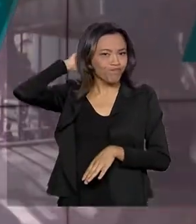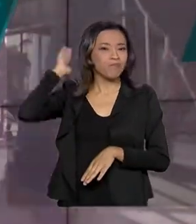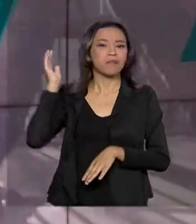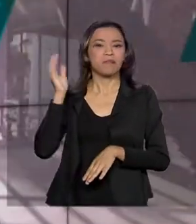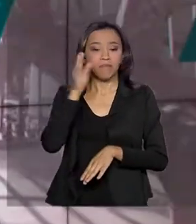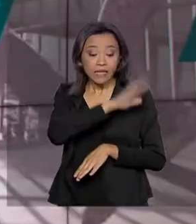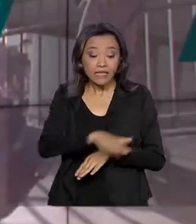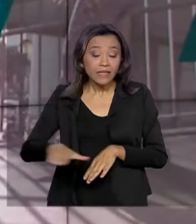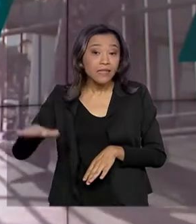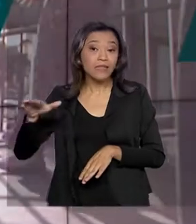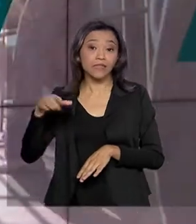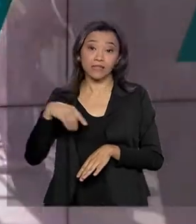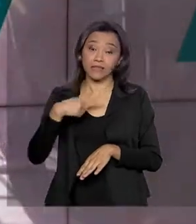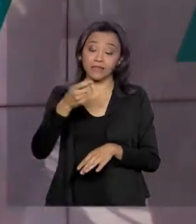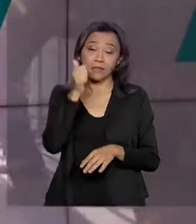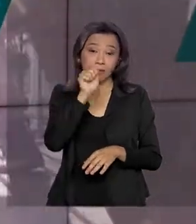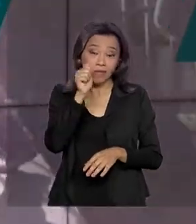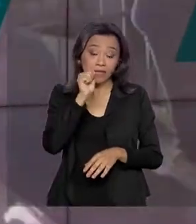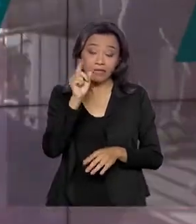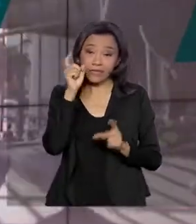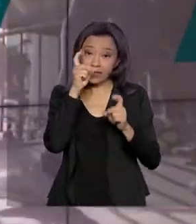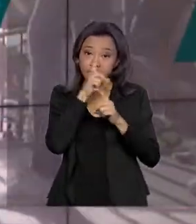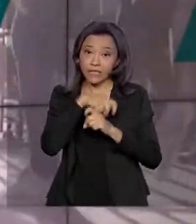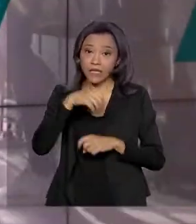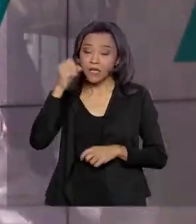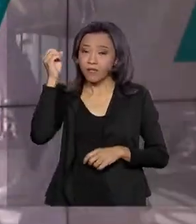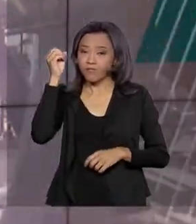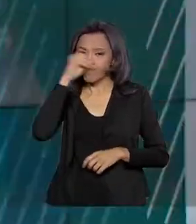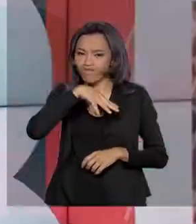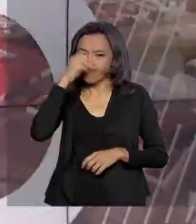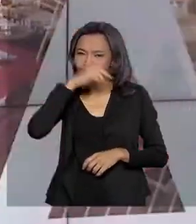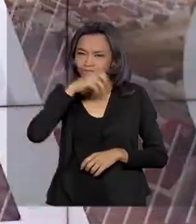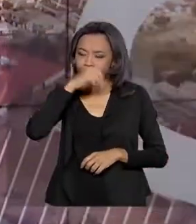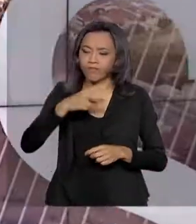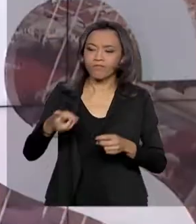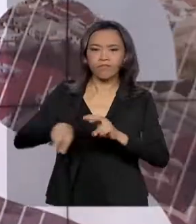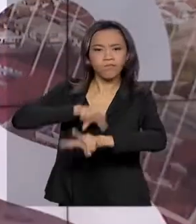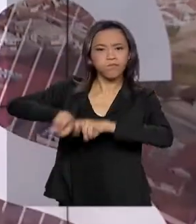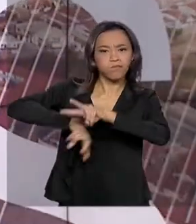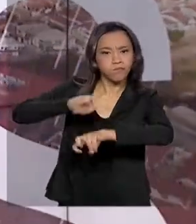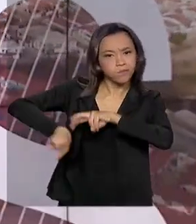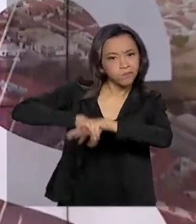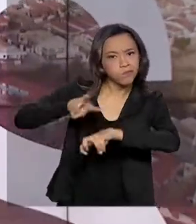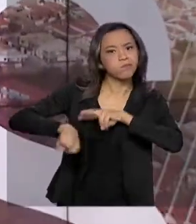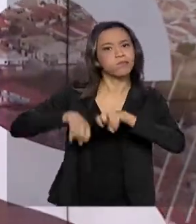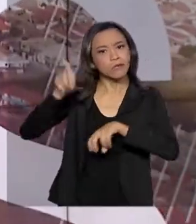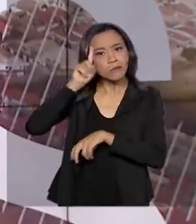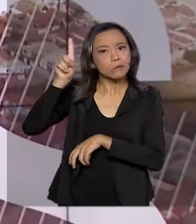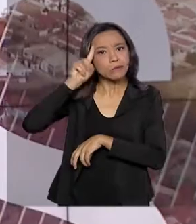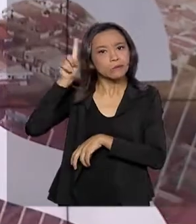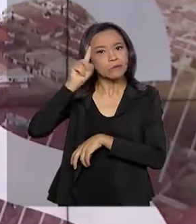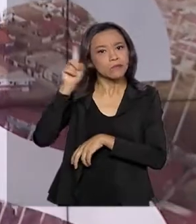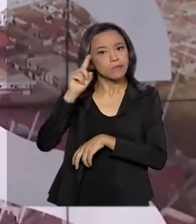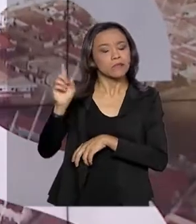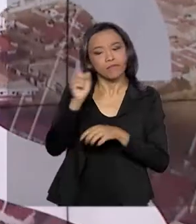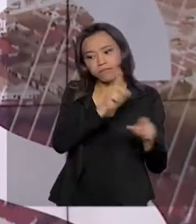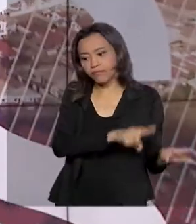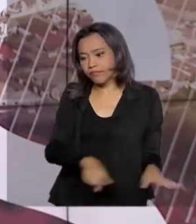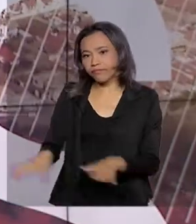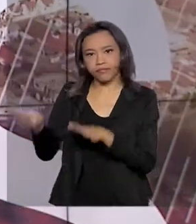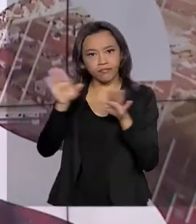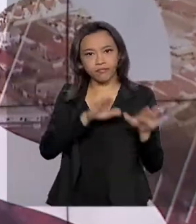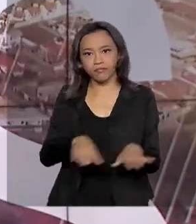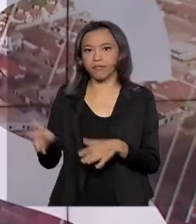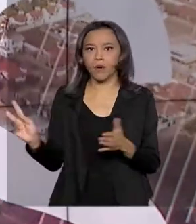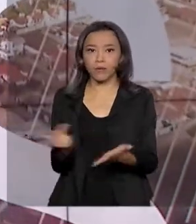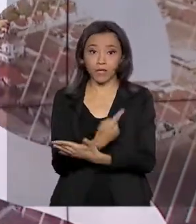Ali, a exploração sexual de menores faz parte do dia a dia. Hoje, o presidente Jair Bolsonaro e a ministra da Maris Alves,